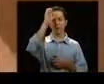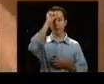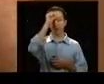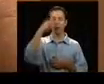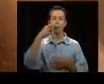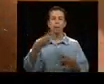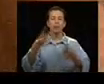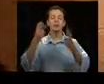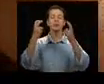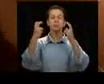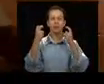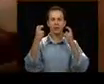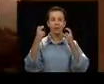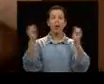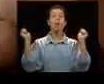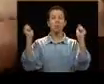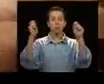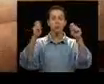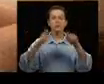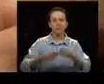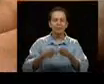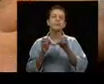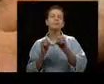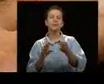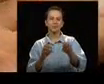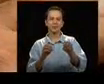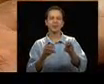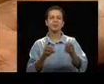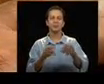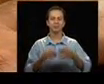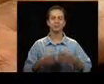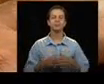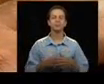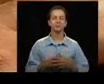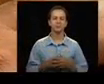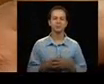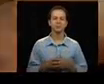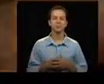Foi aprendendo que percebemos ser possível ensinar.